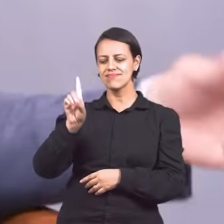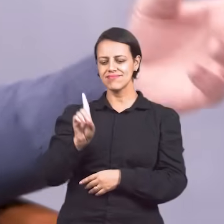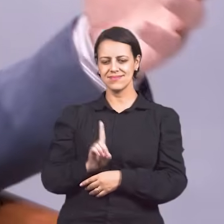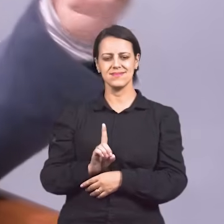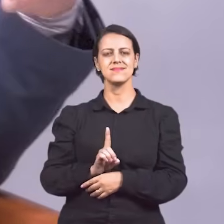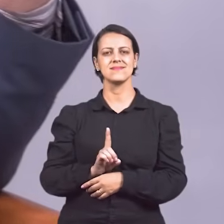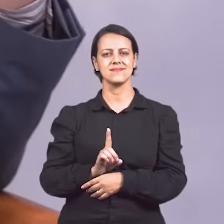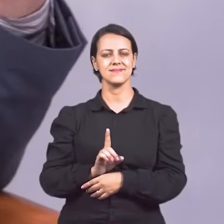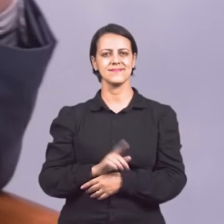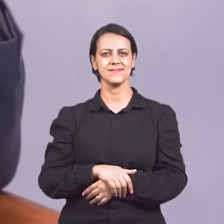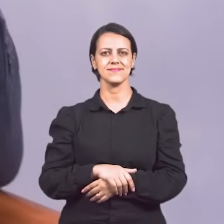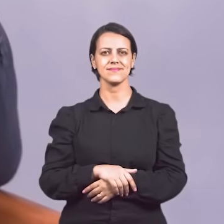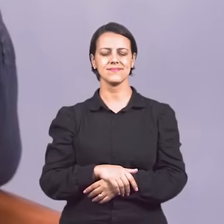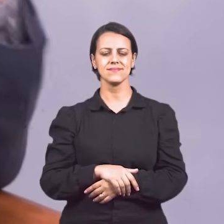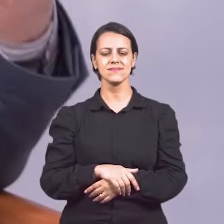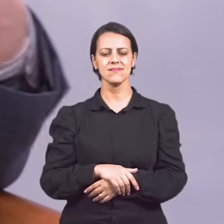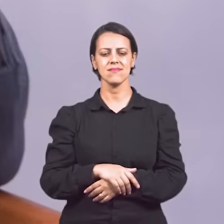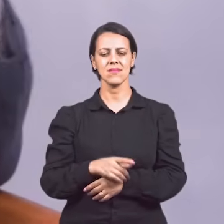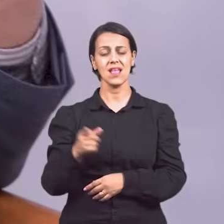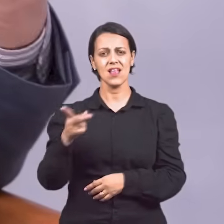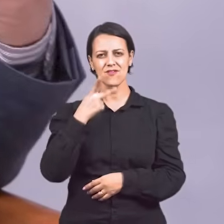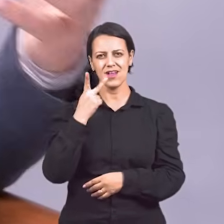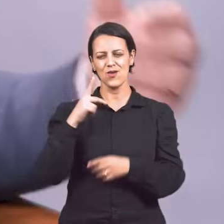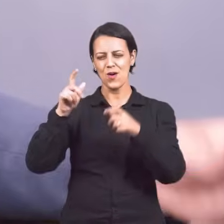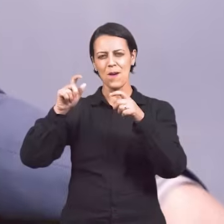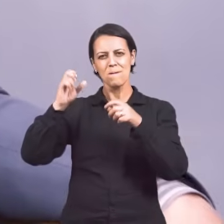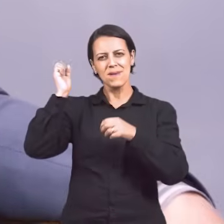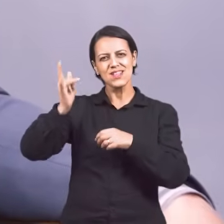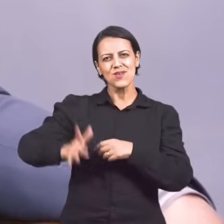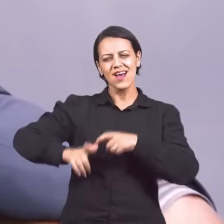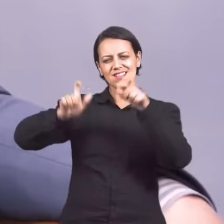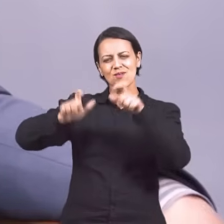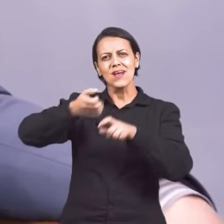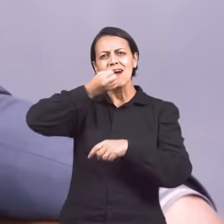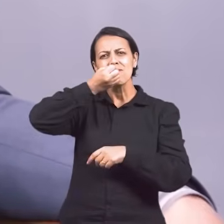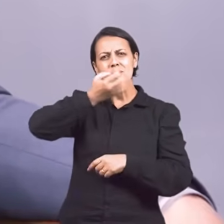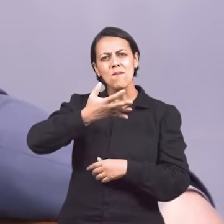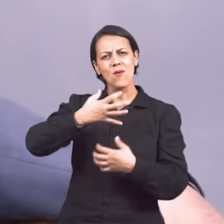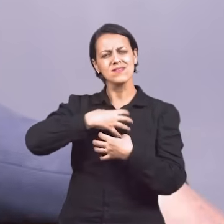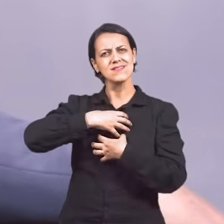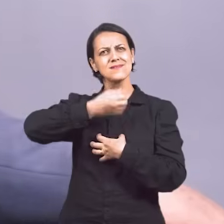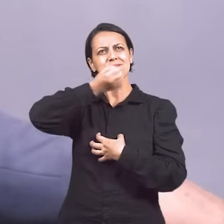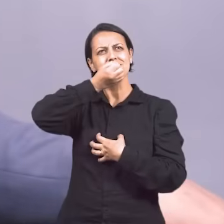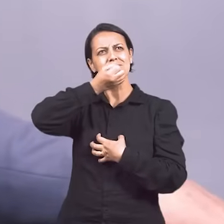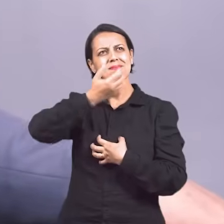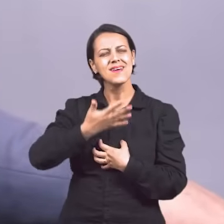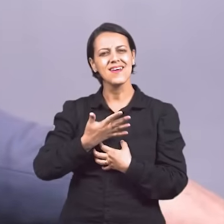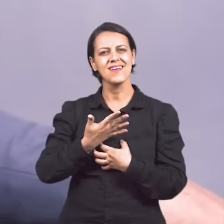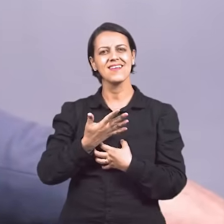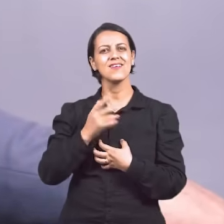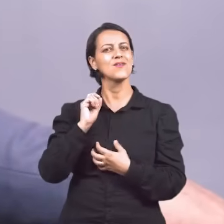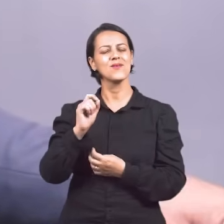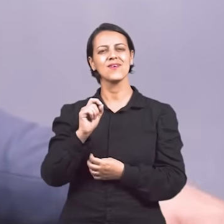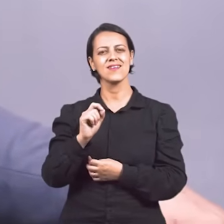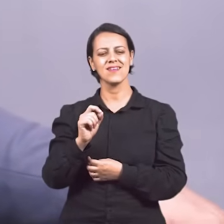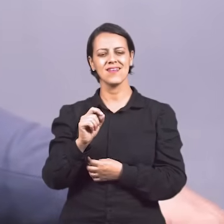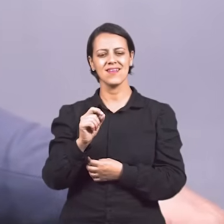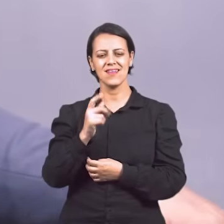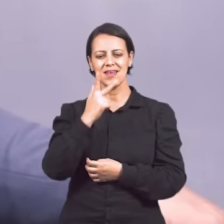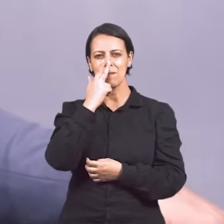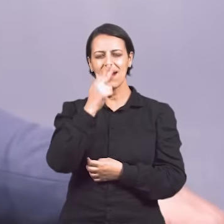que a madrugada é um lugar bom, ele se sente bem. Uma coisa que chamou atenção é o sabor do